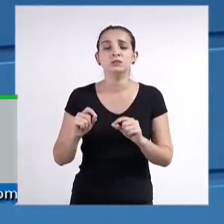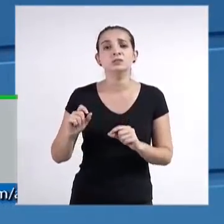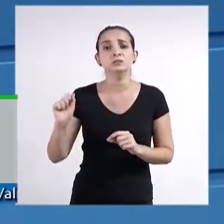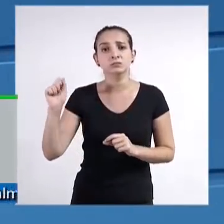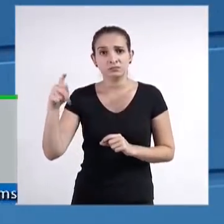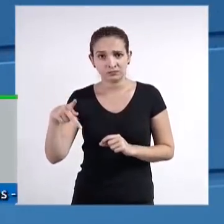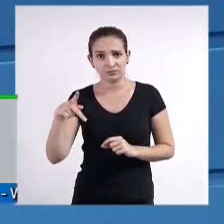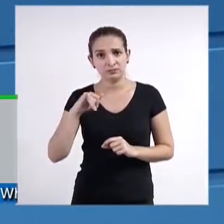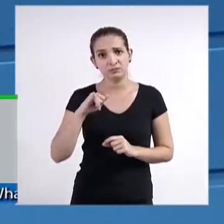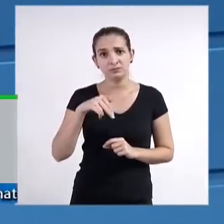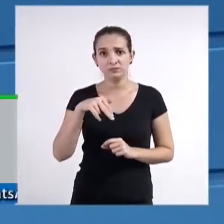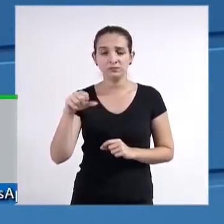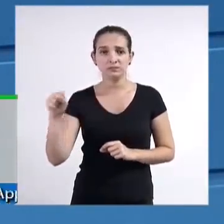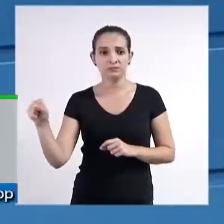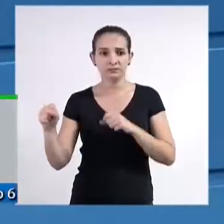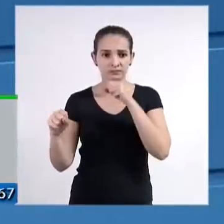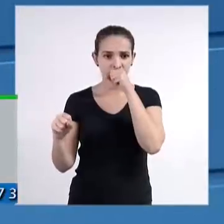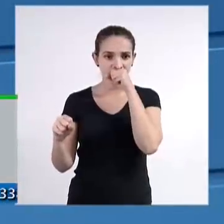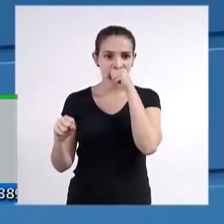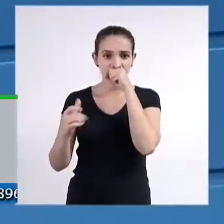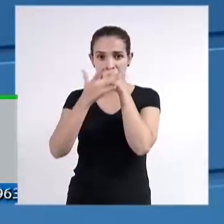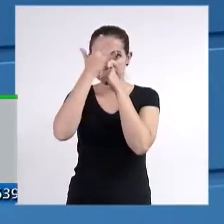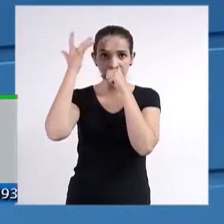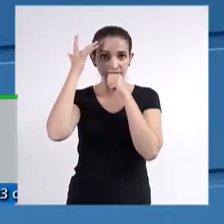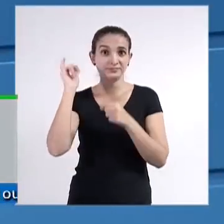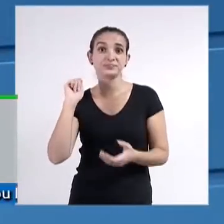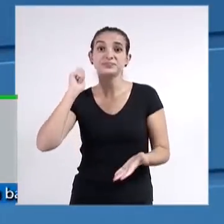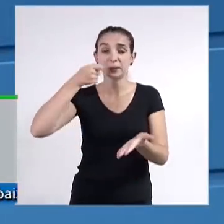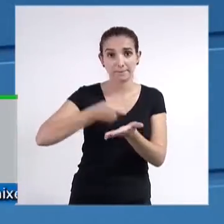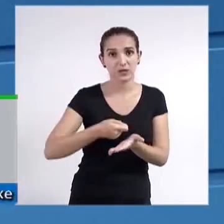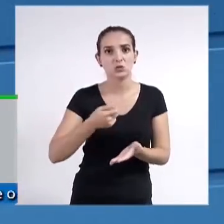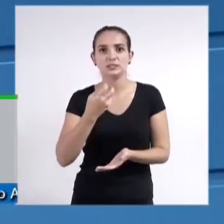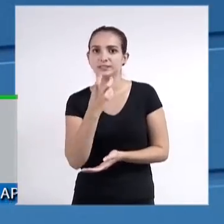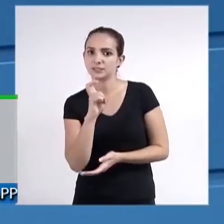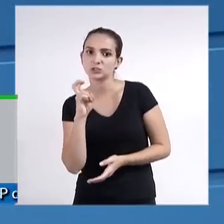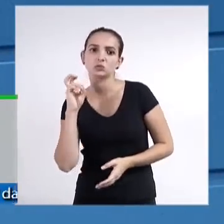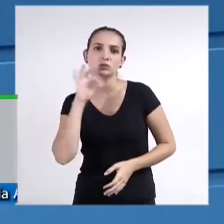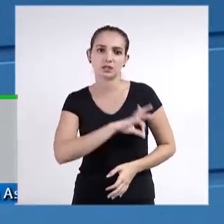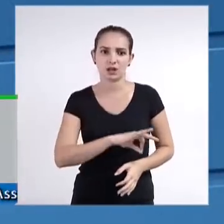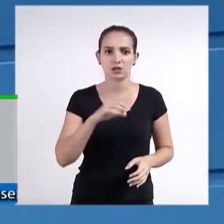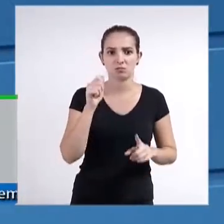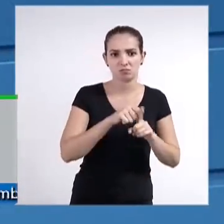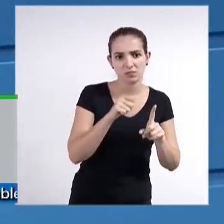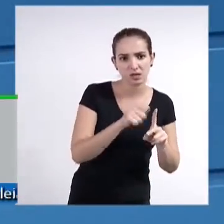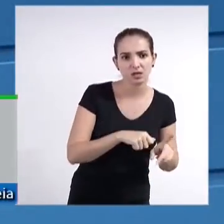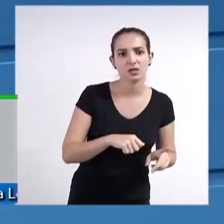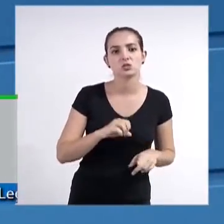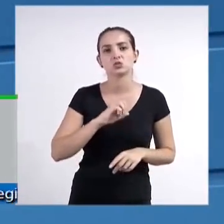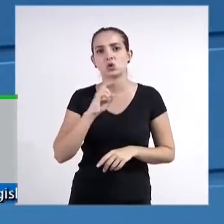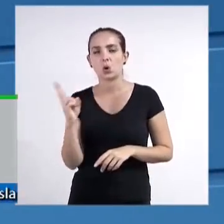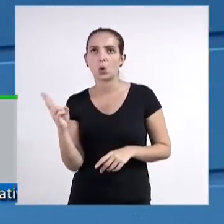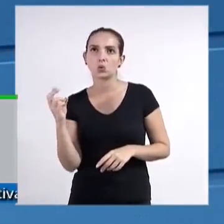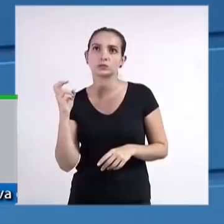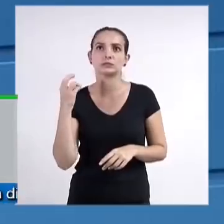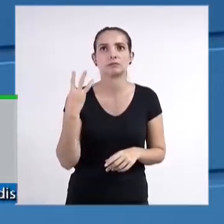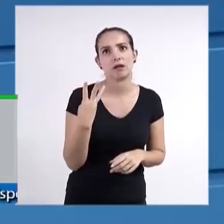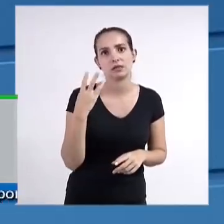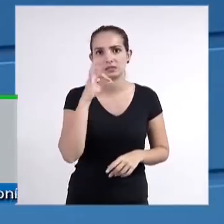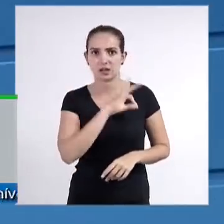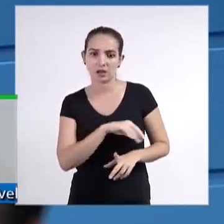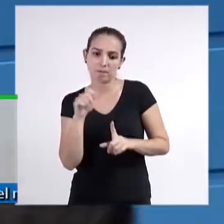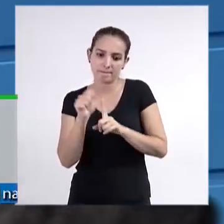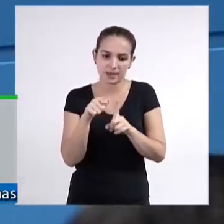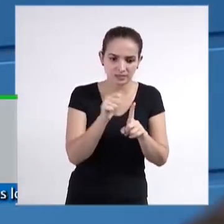aposentado do INSS, aquele que contribuiu para ganhar 5 salários por mês ou 3 salários por mês, passasse a ganhar apenas 1 salário. Então,